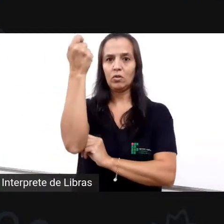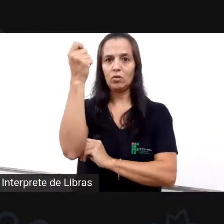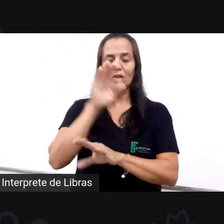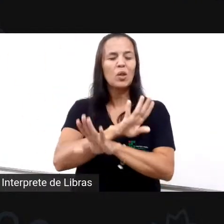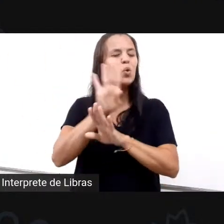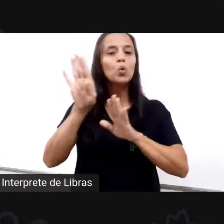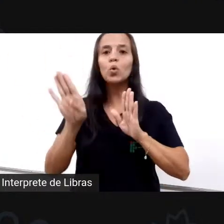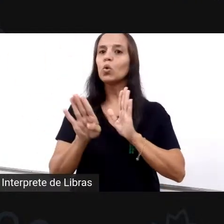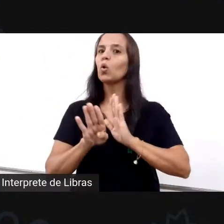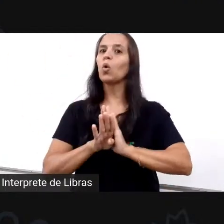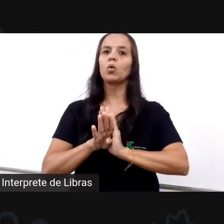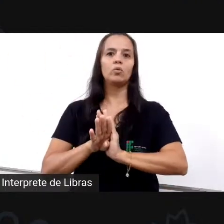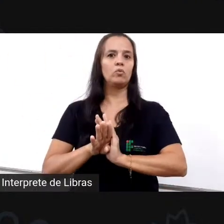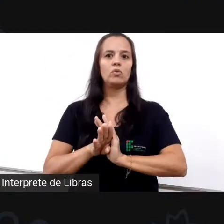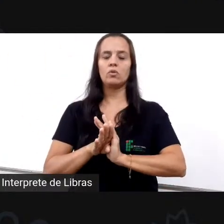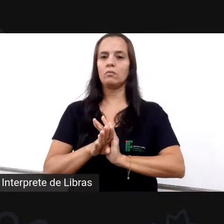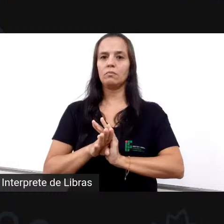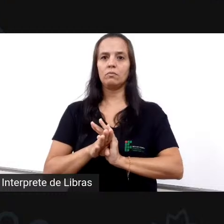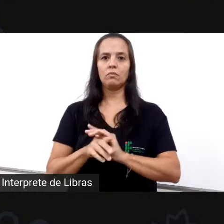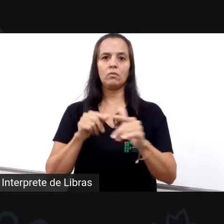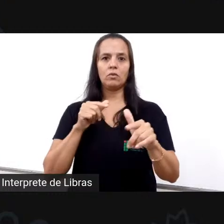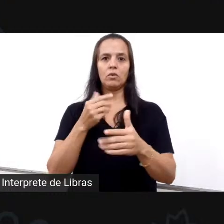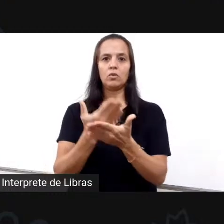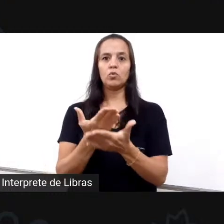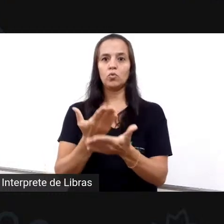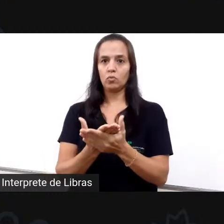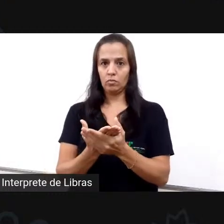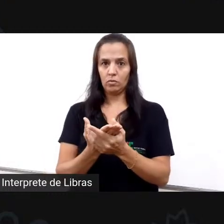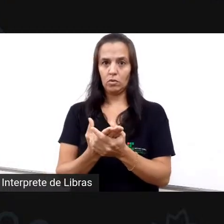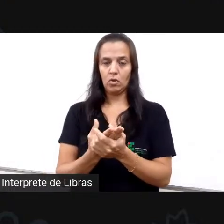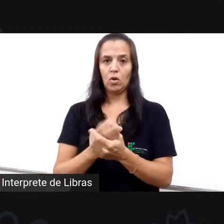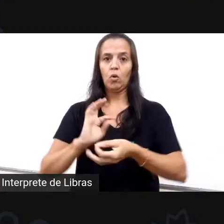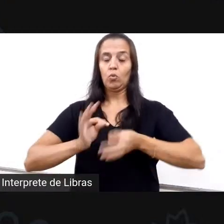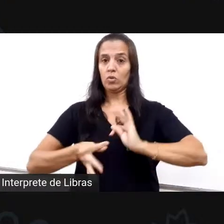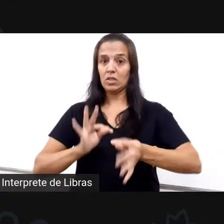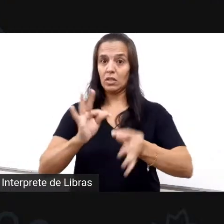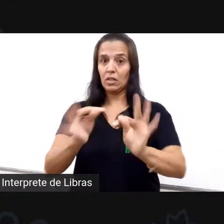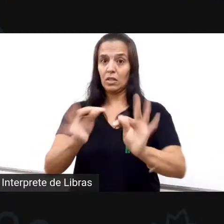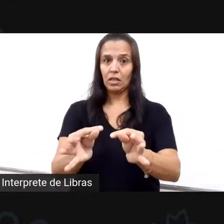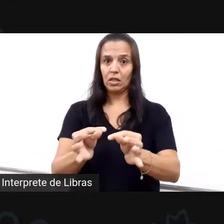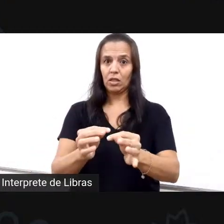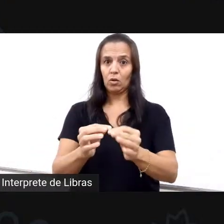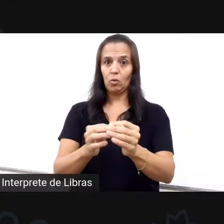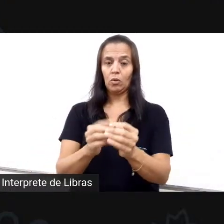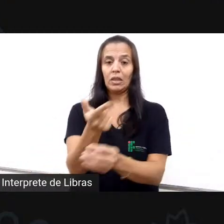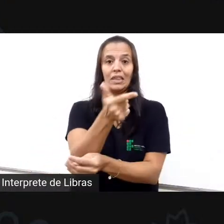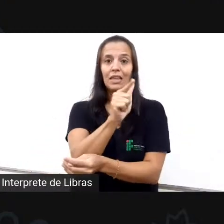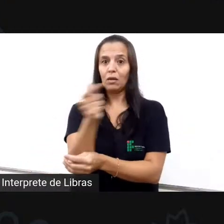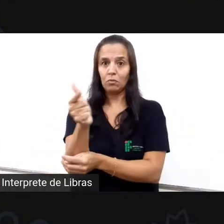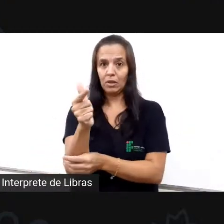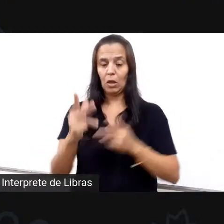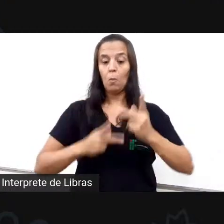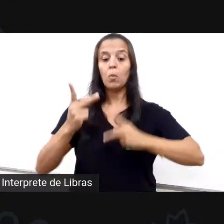as instituições públicas. E embora os cursos técnicos não passam por um processo de